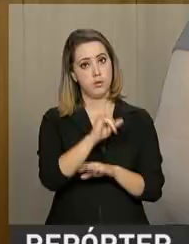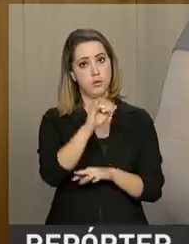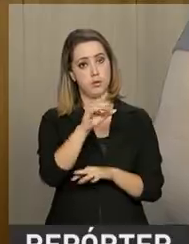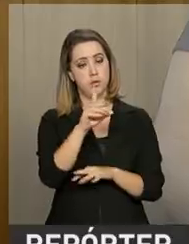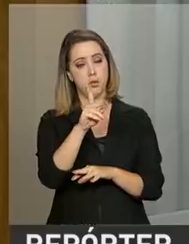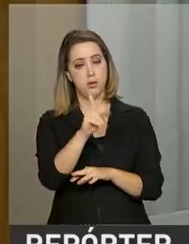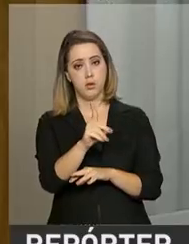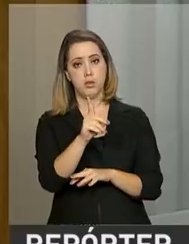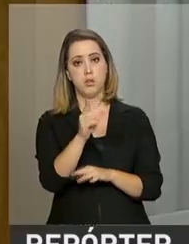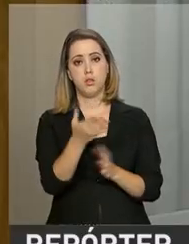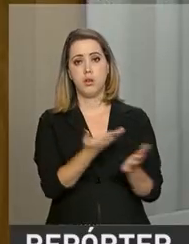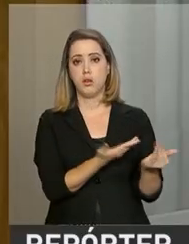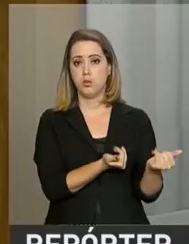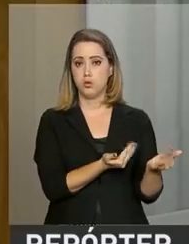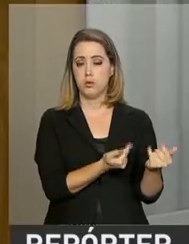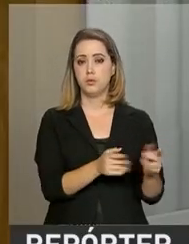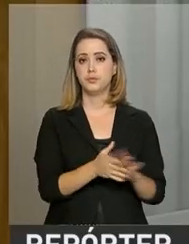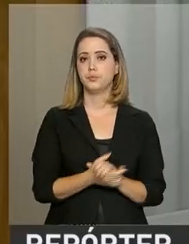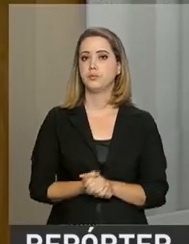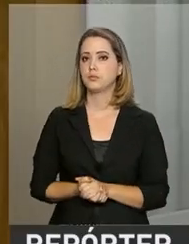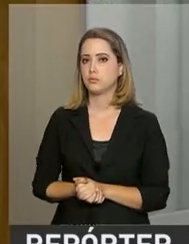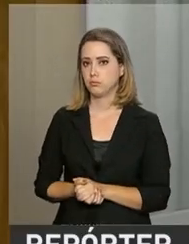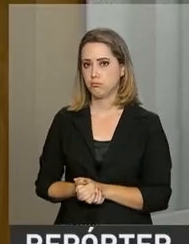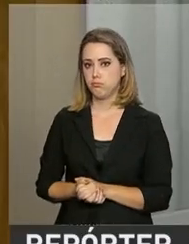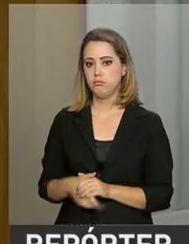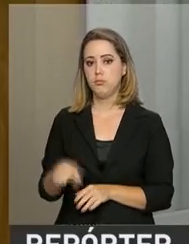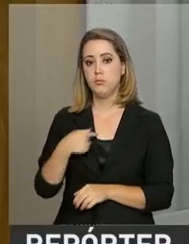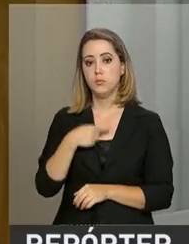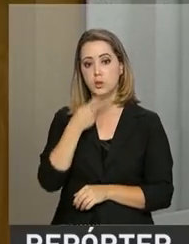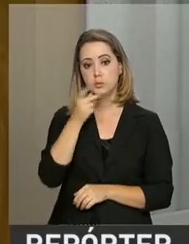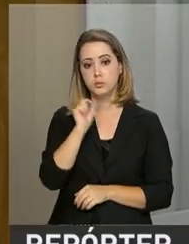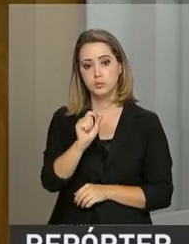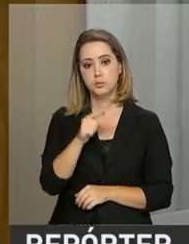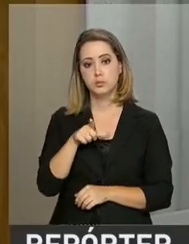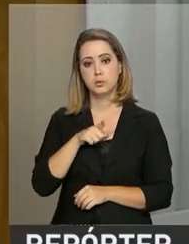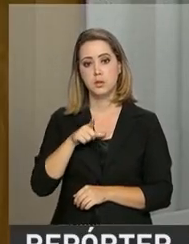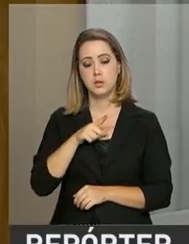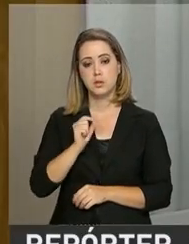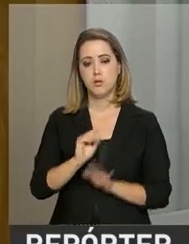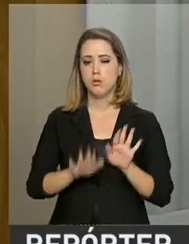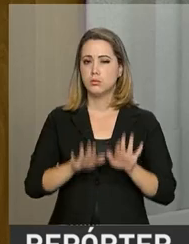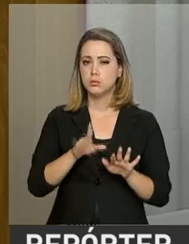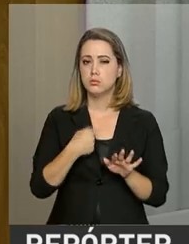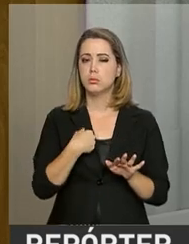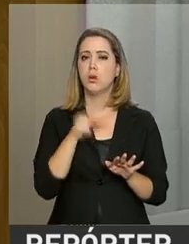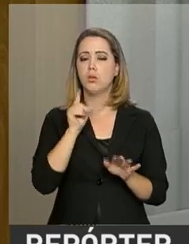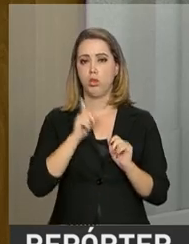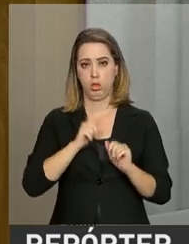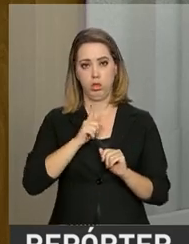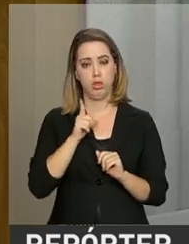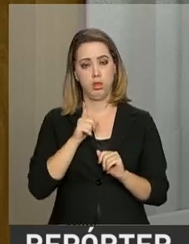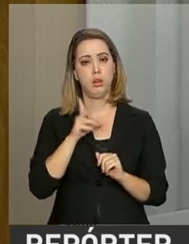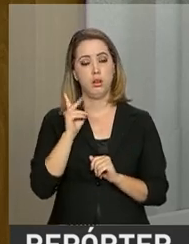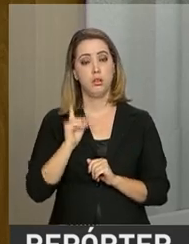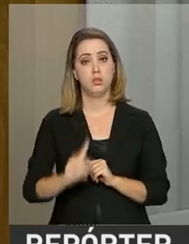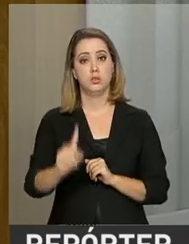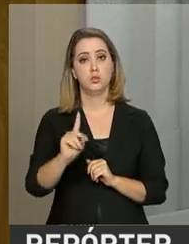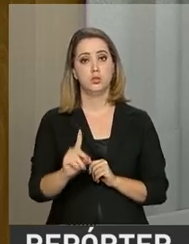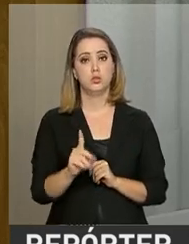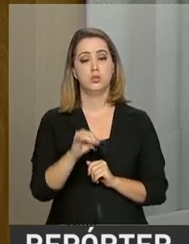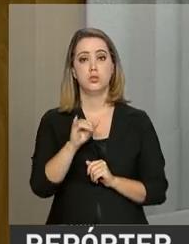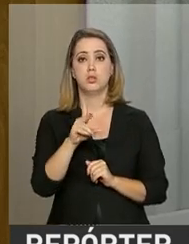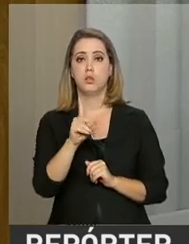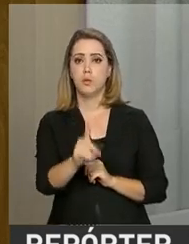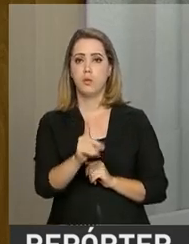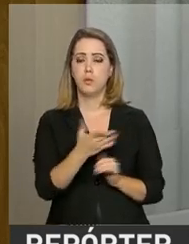jovem bem como eu disse nós temos alguns requisitos para que esses jovens tenham direito ao ID jovem é muito